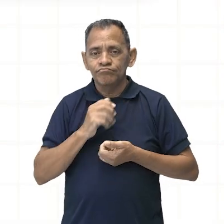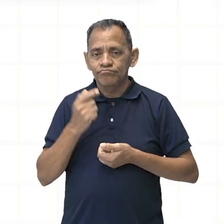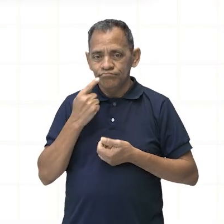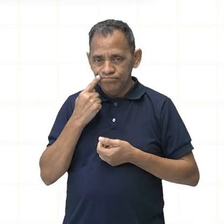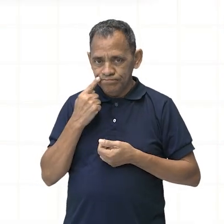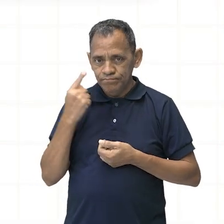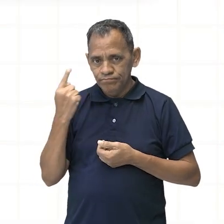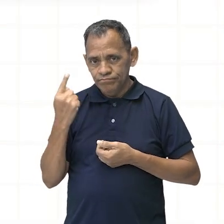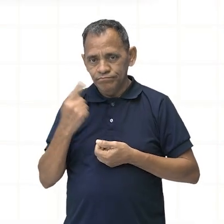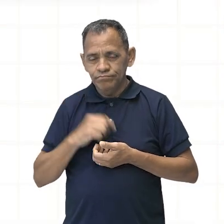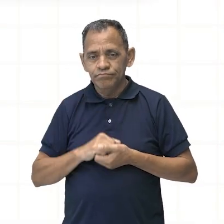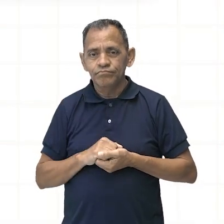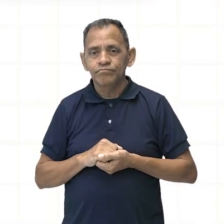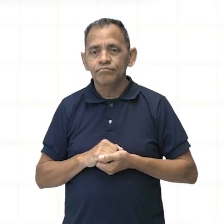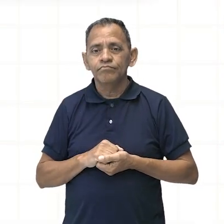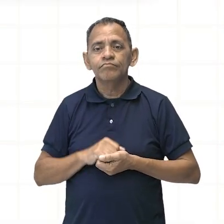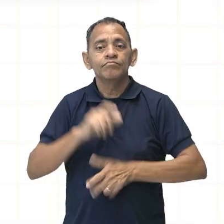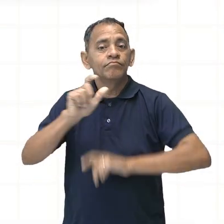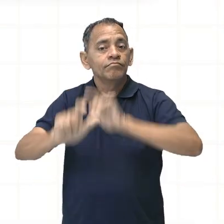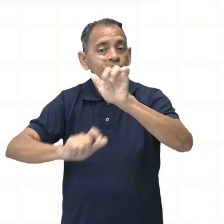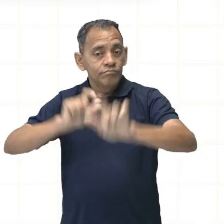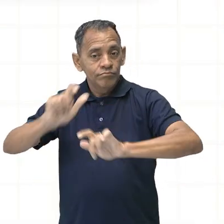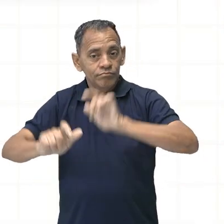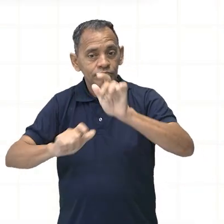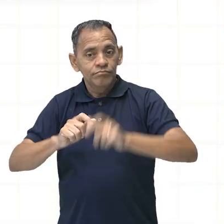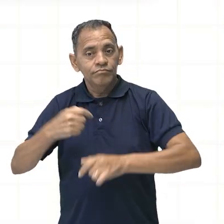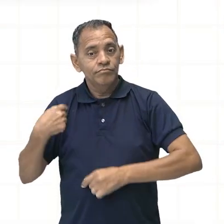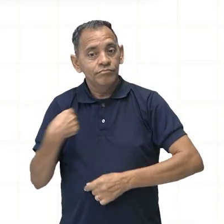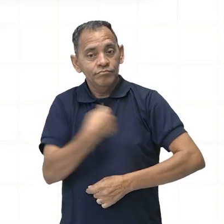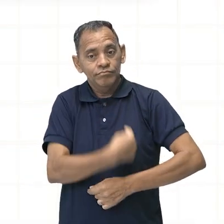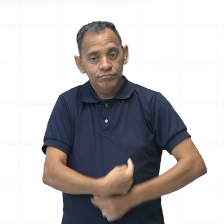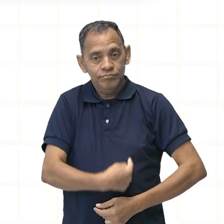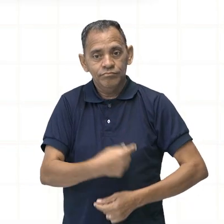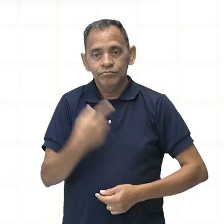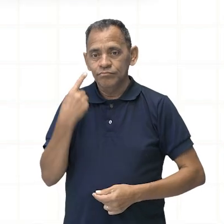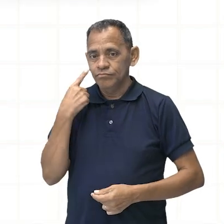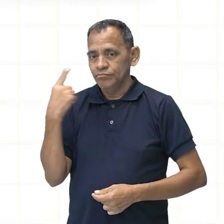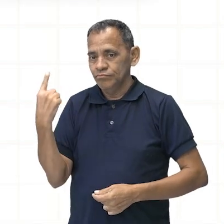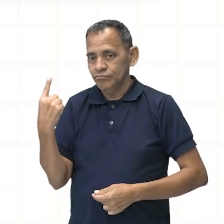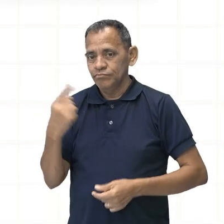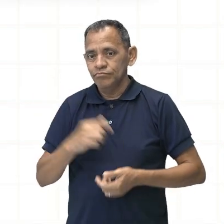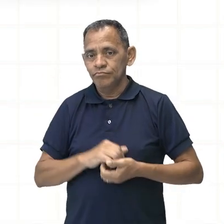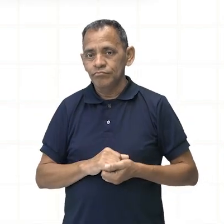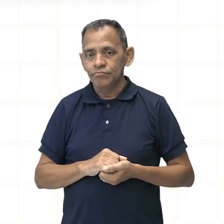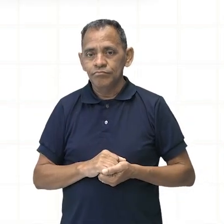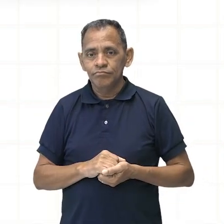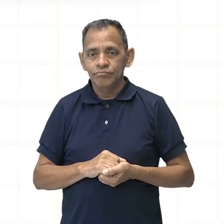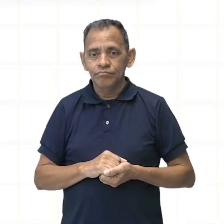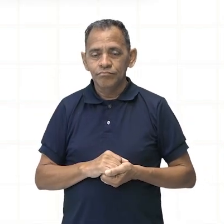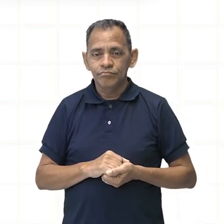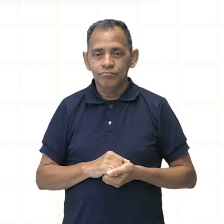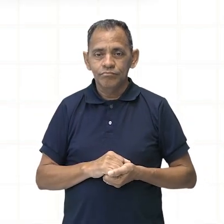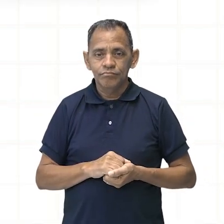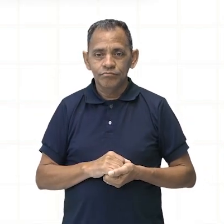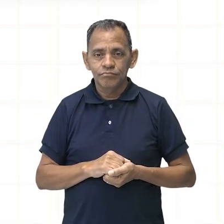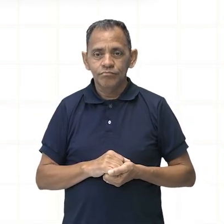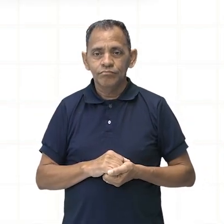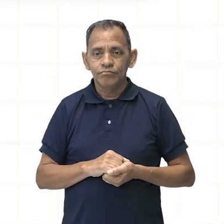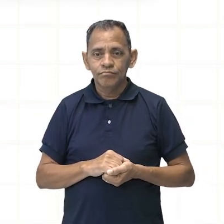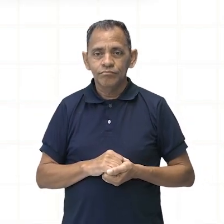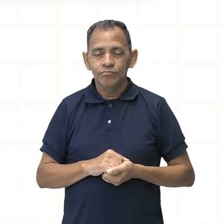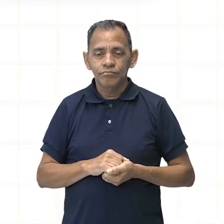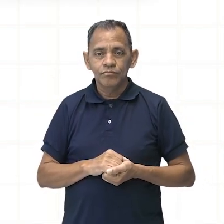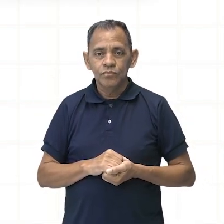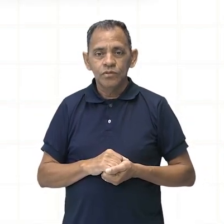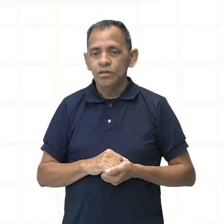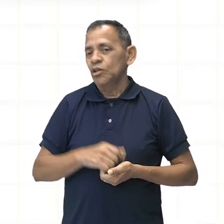oriental, que é a civilização chinesa, tá? Ou cínica, como queiram. Bem, não abrange